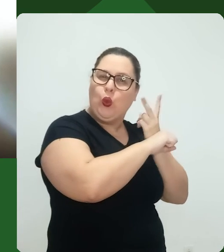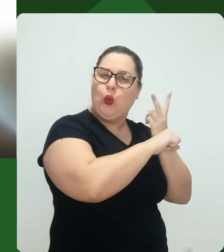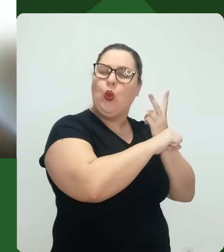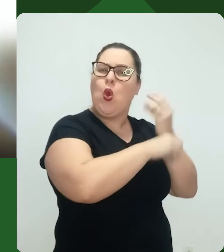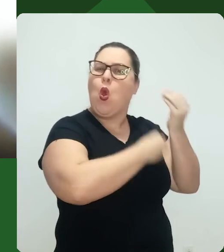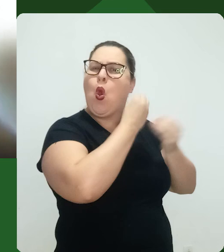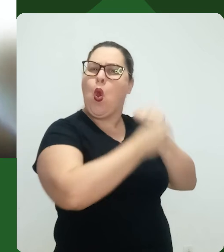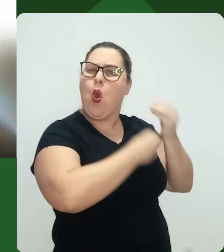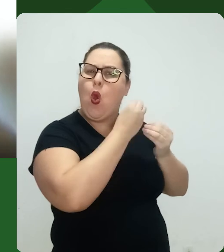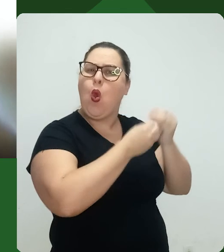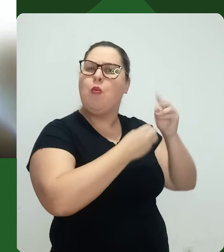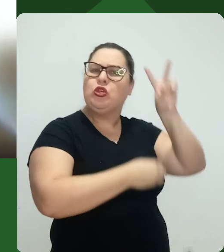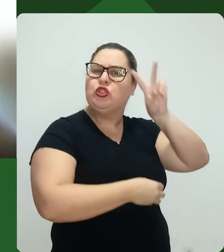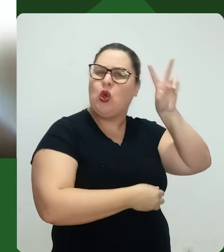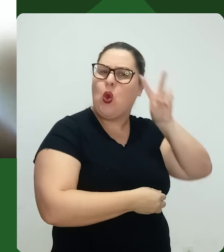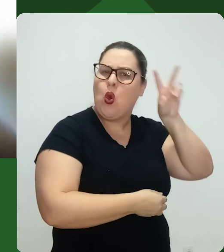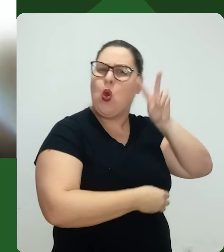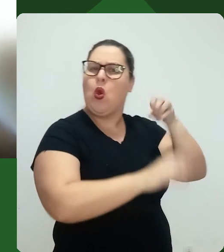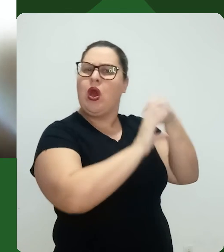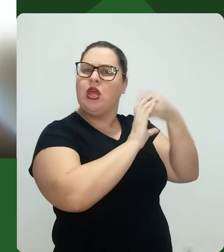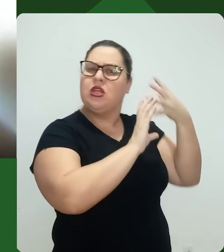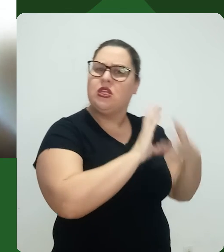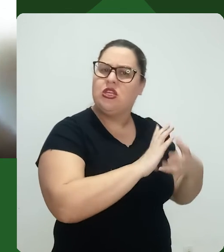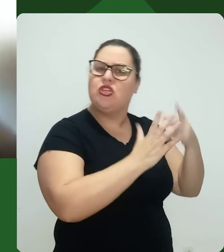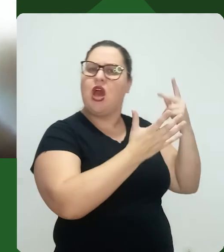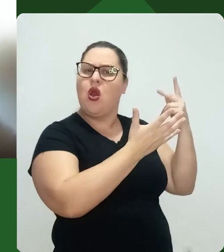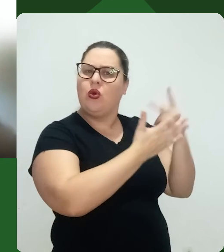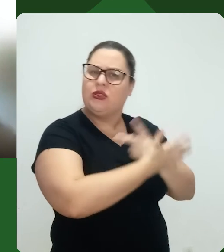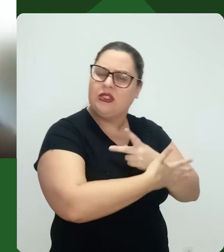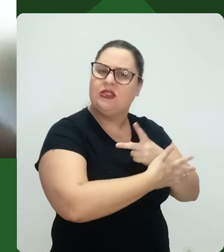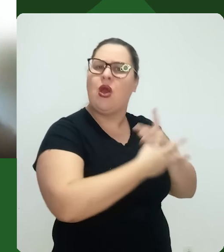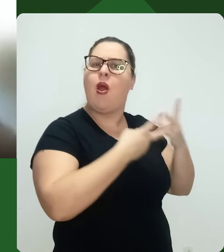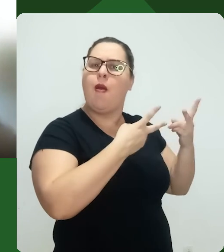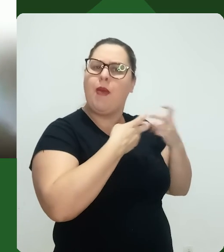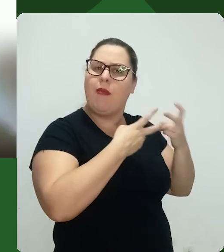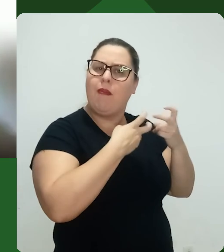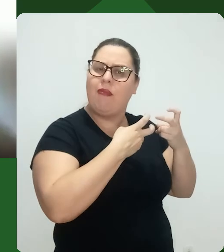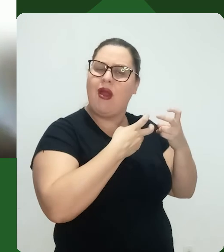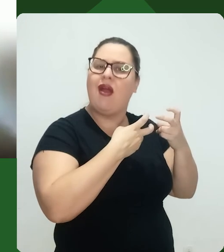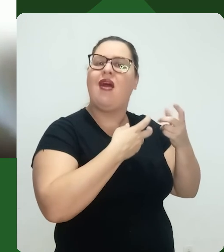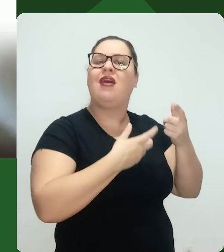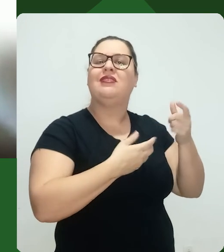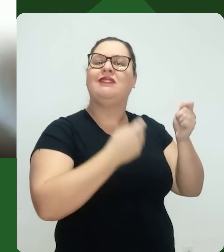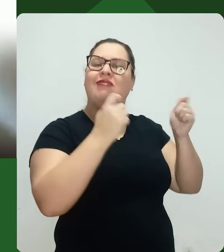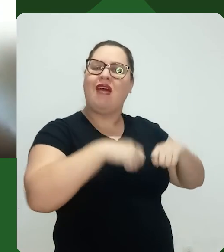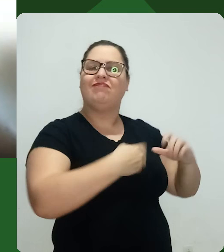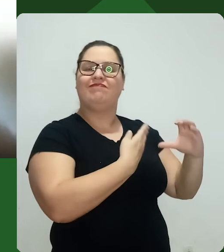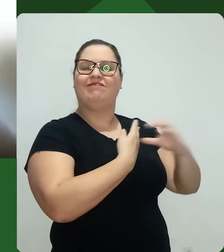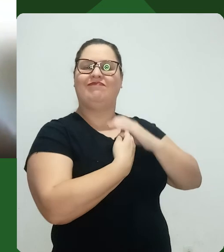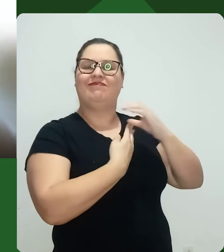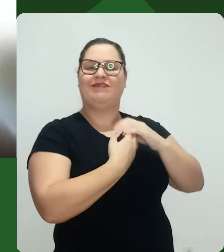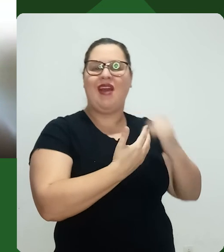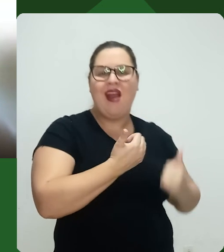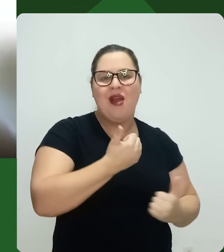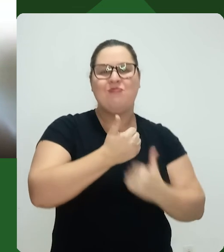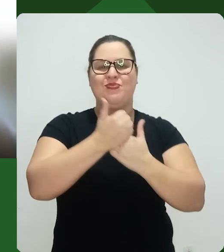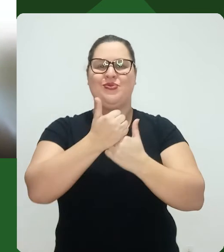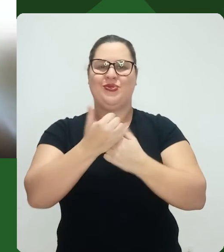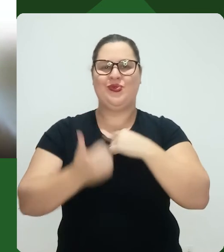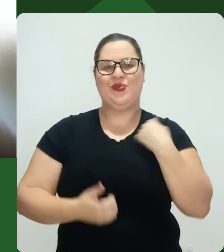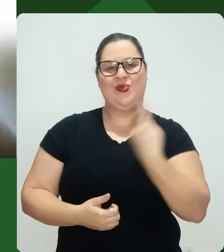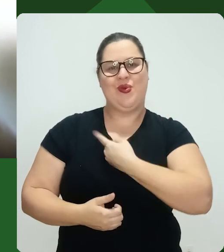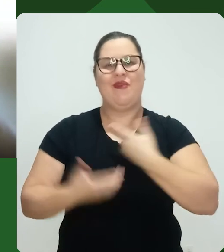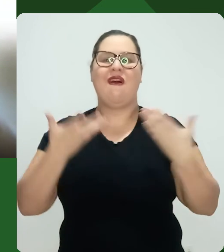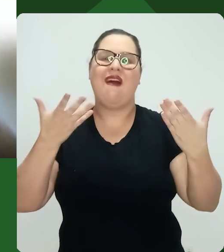o caso no passado, como é que as pessoas viveram, o que aconteceu, a gente interpreta e a gente se orienta. Esse é o sentido da